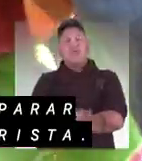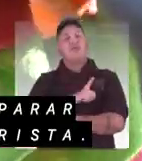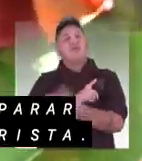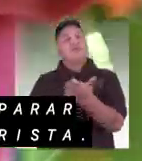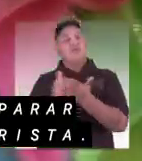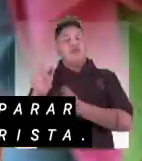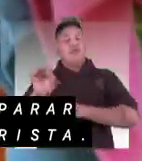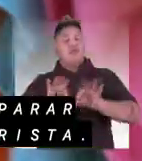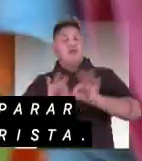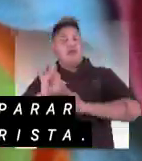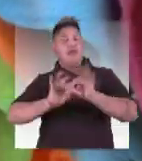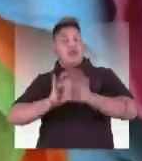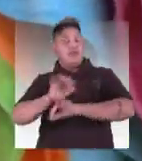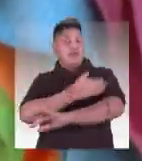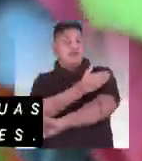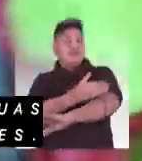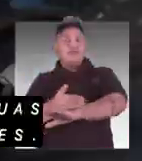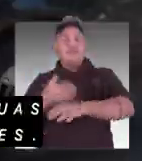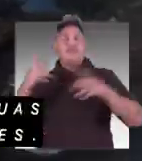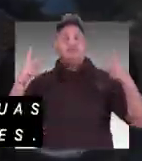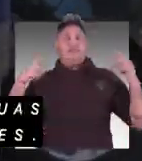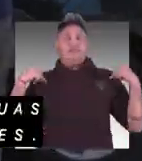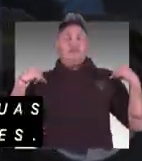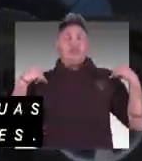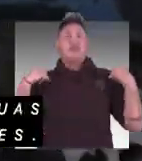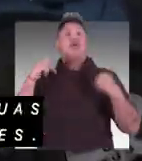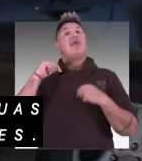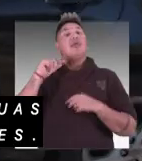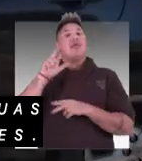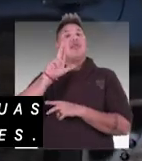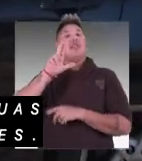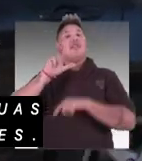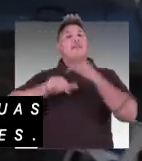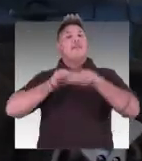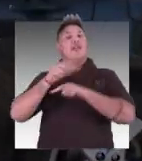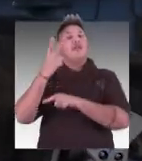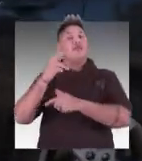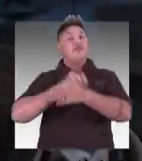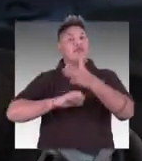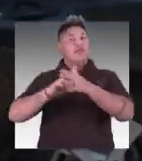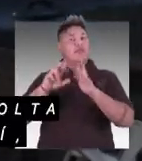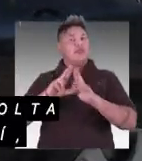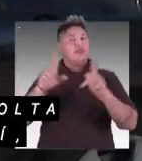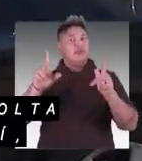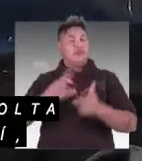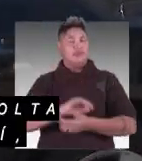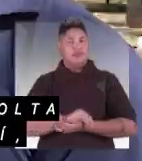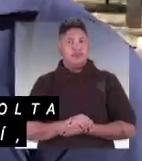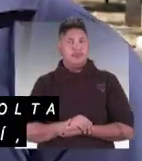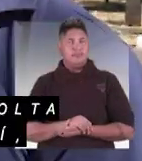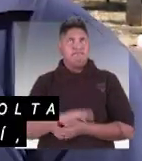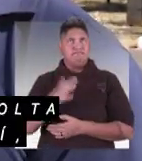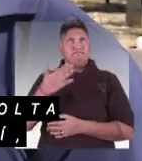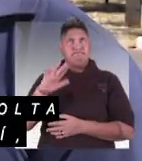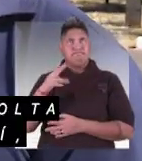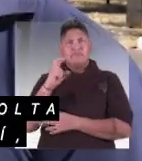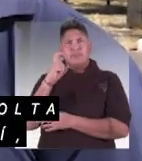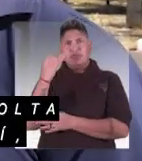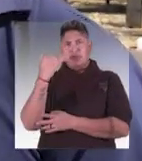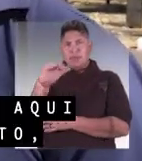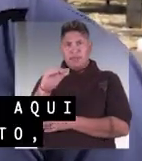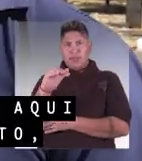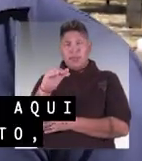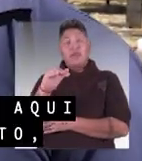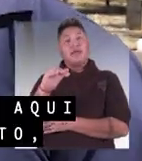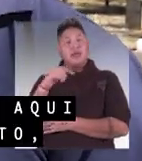se preparar para a rotina de motorista. Ele dirige para 2 empresas diferentes. Por volta das